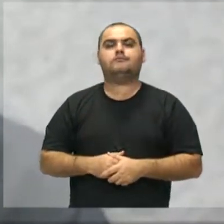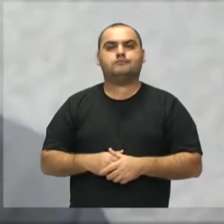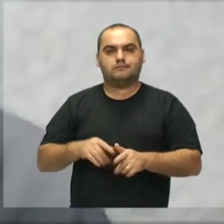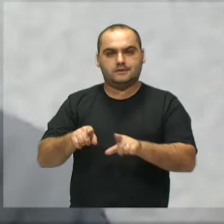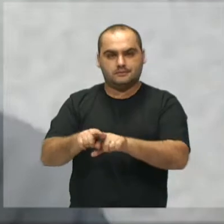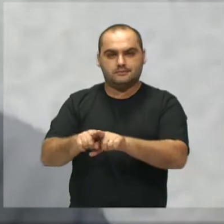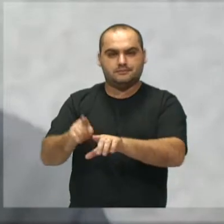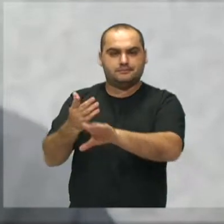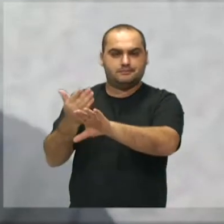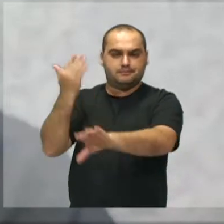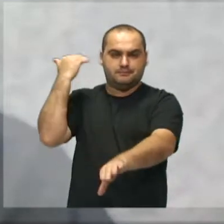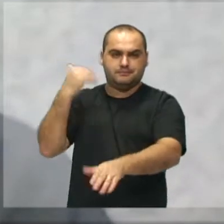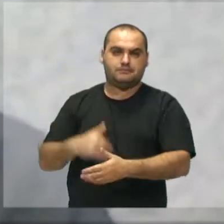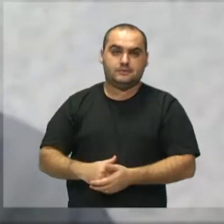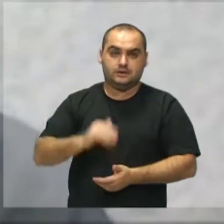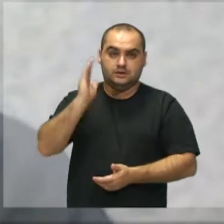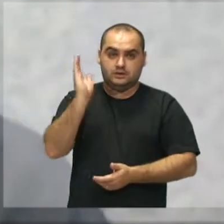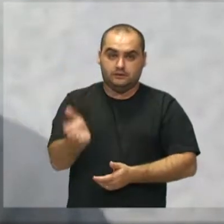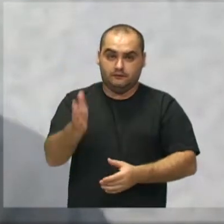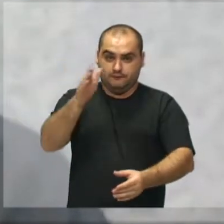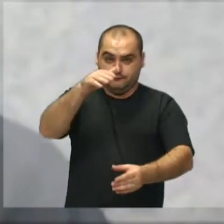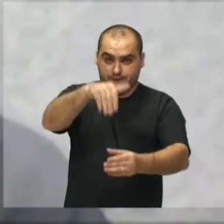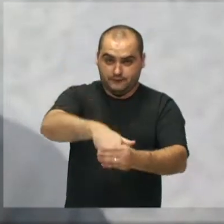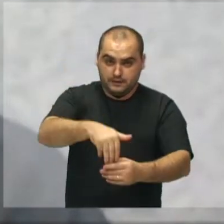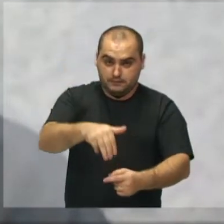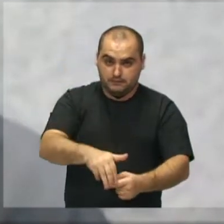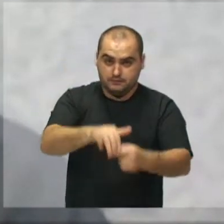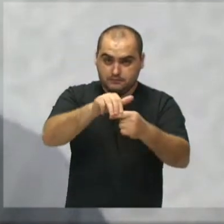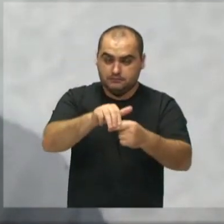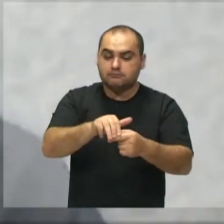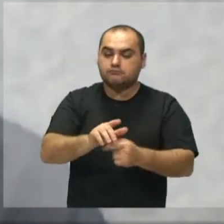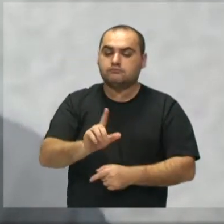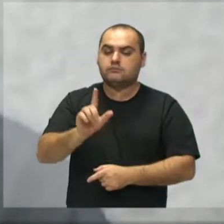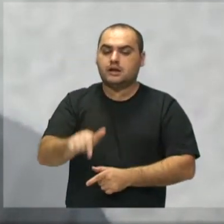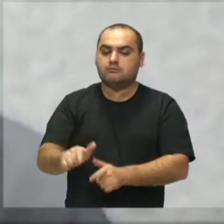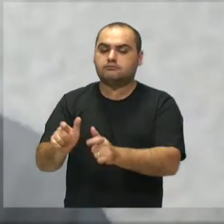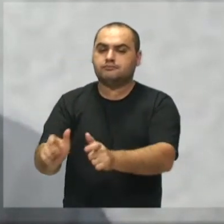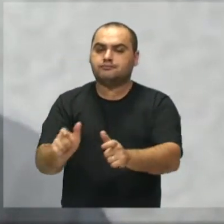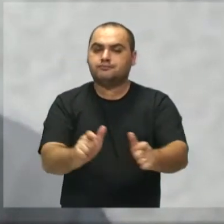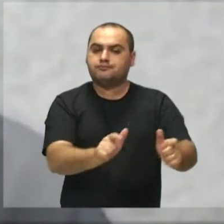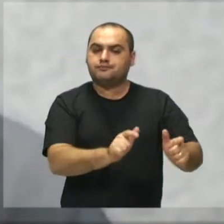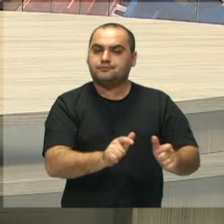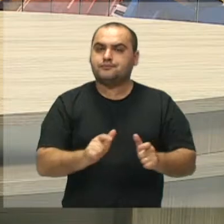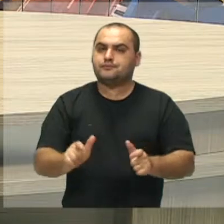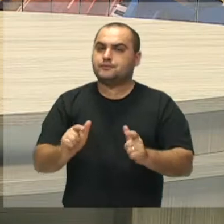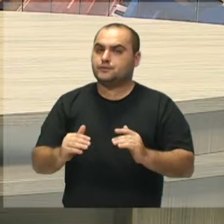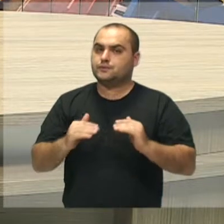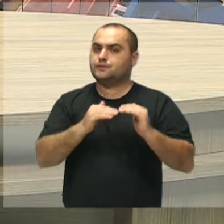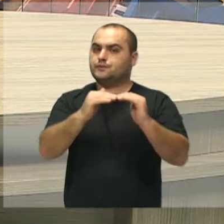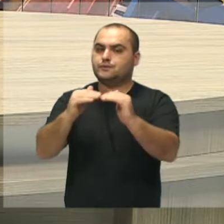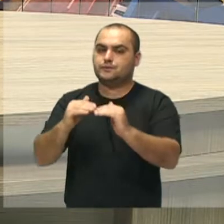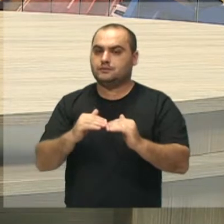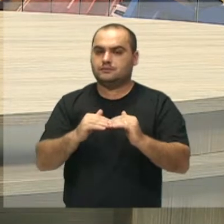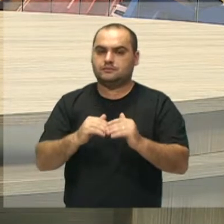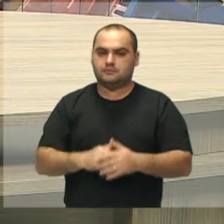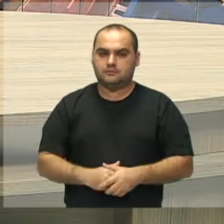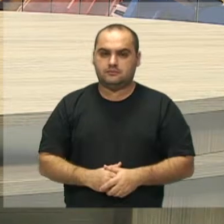futuro. As eleições municipais são parte dessa orquestra, dessa sinfonia. E aí